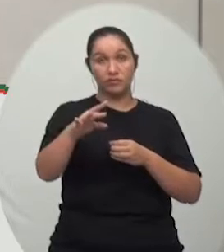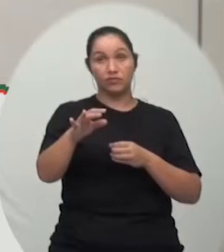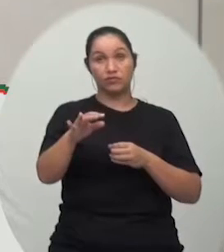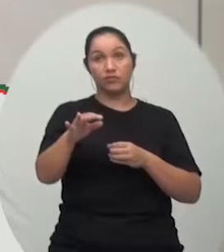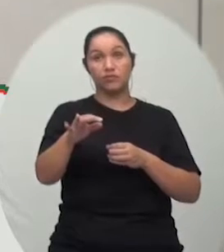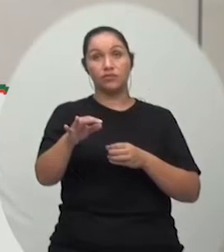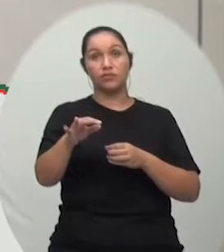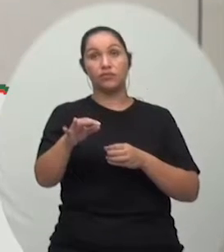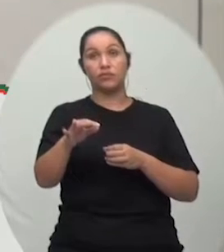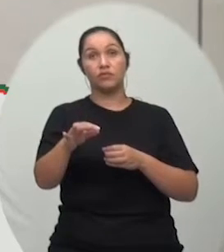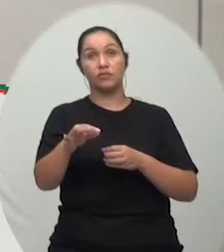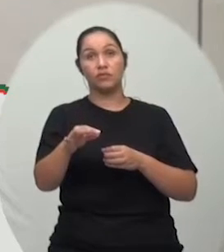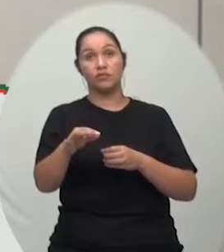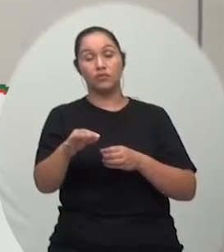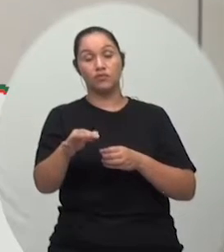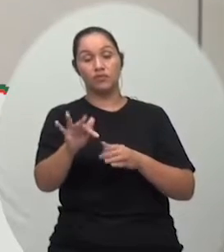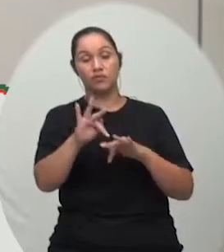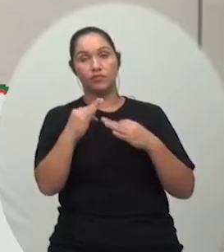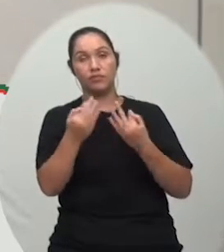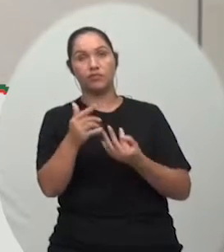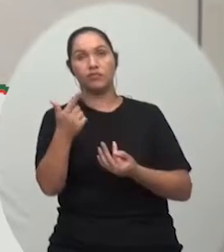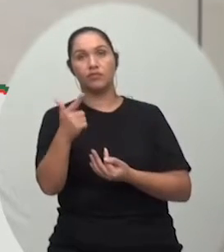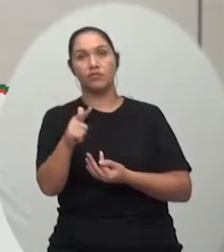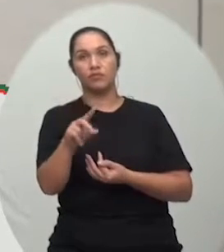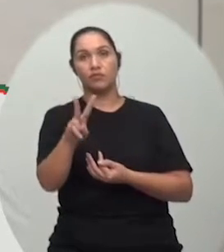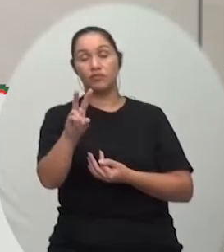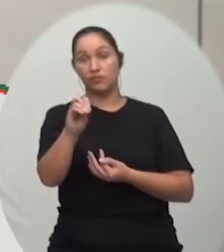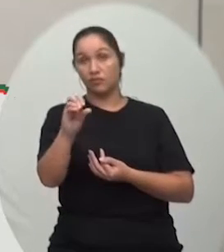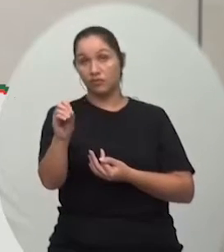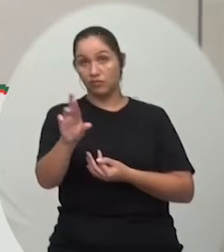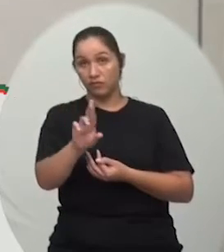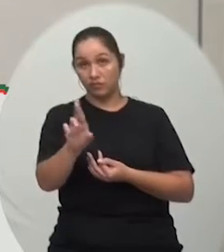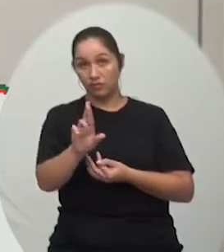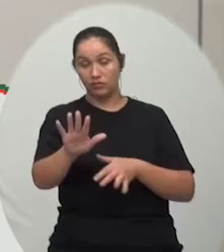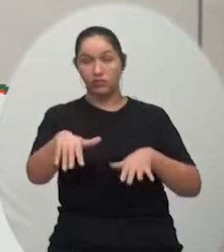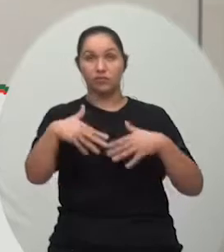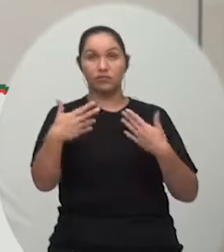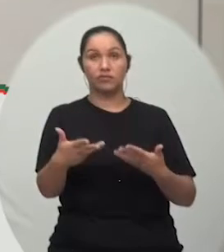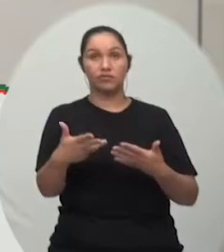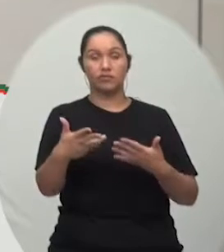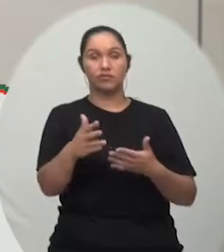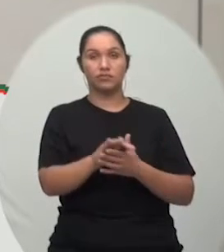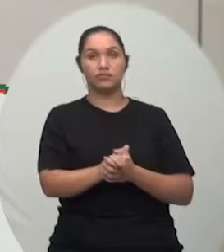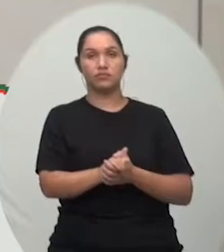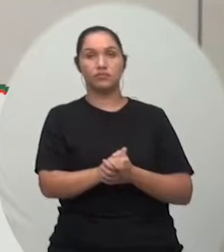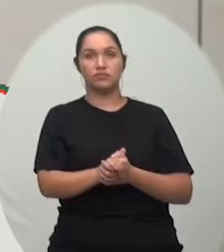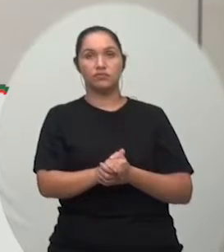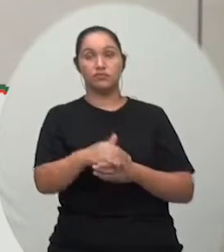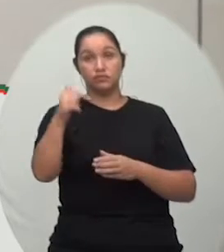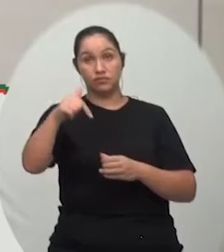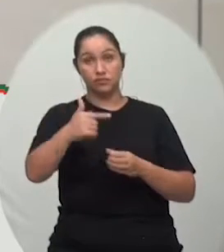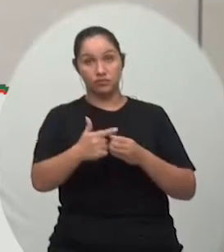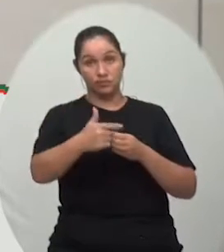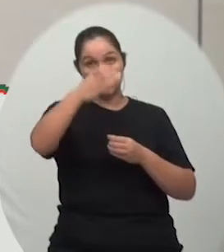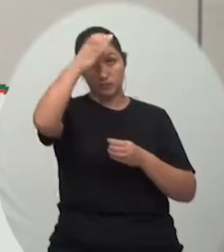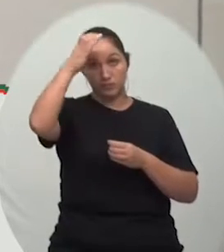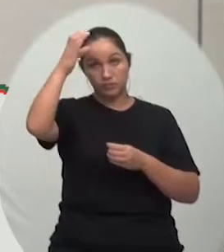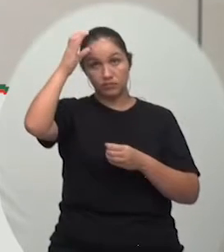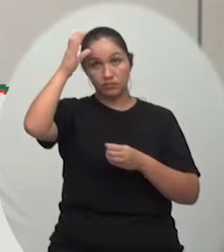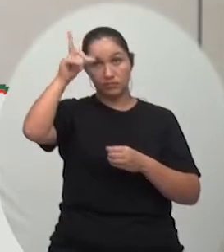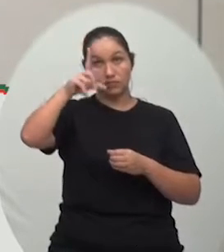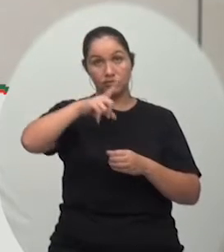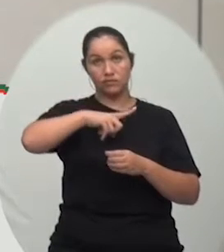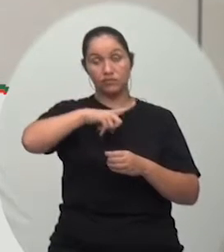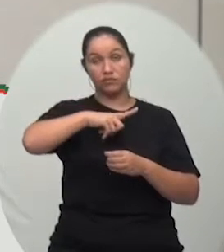que recebem menos de R$ 200, certo? Então, a maioria das famílias que recebe o Bolsa Família recebe